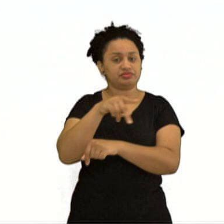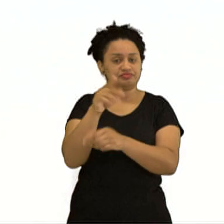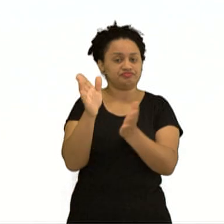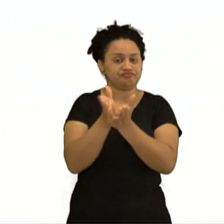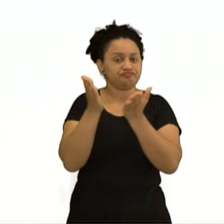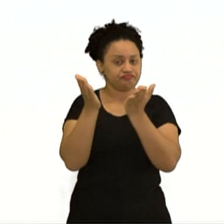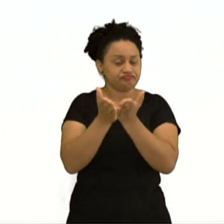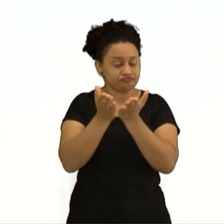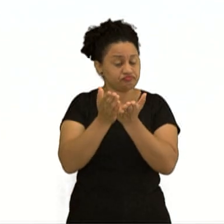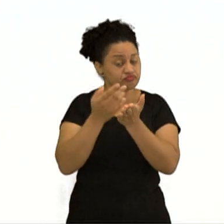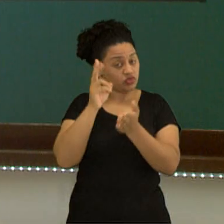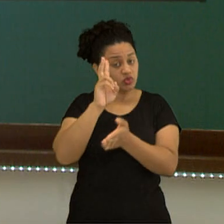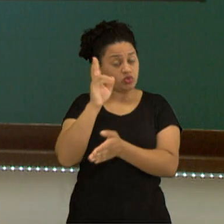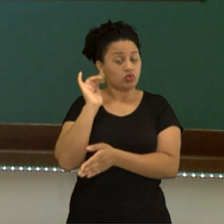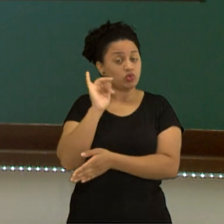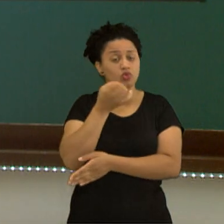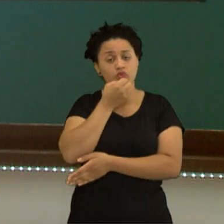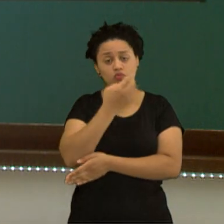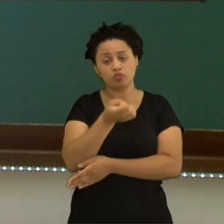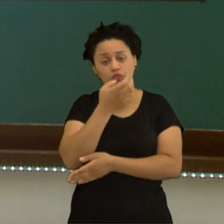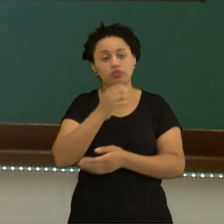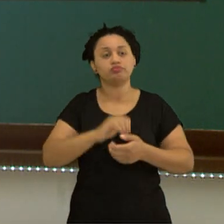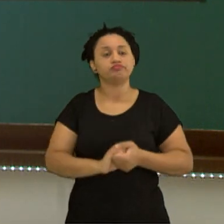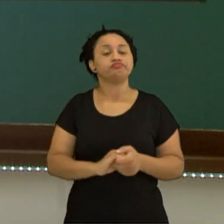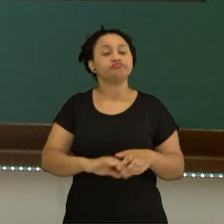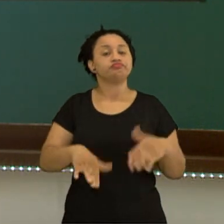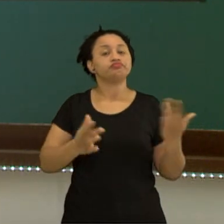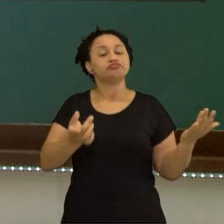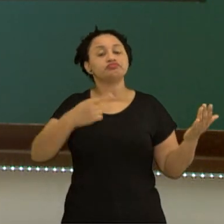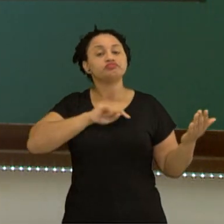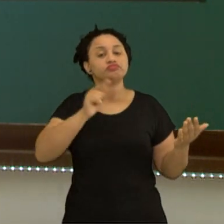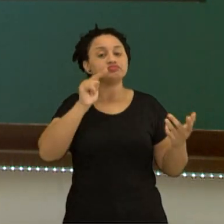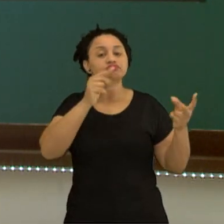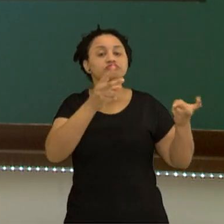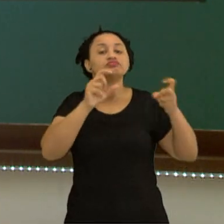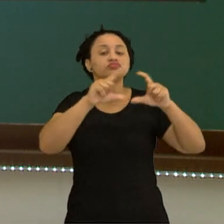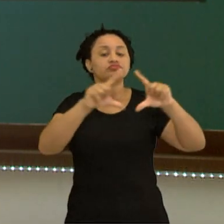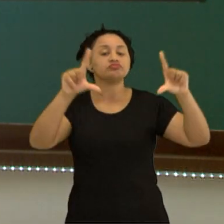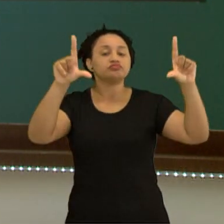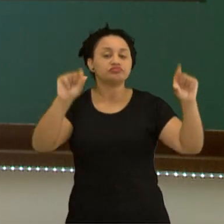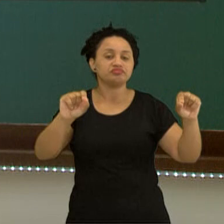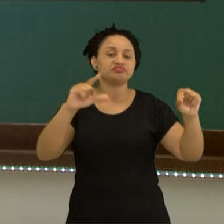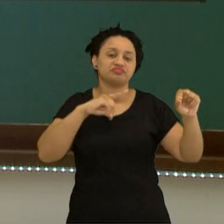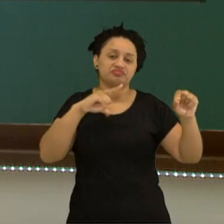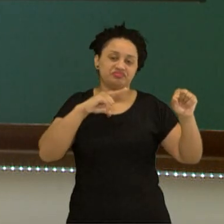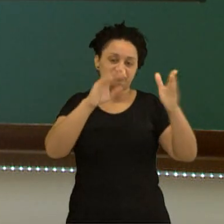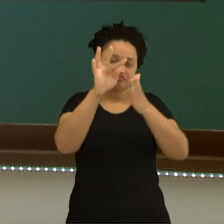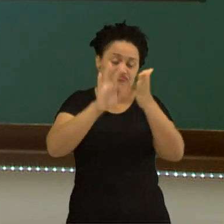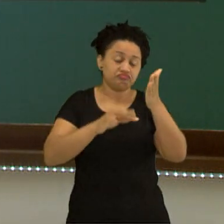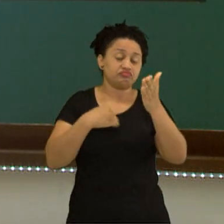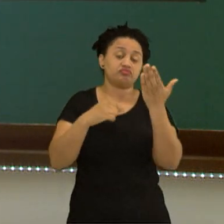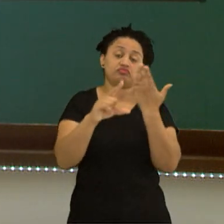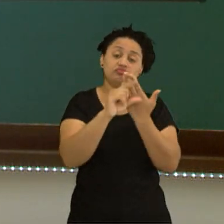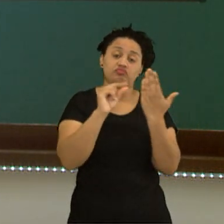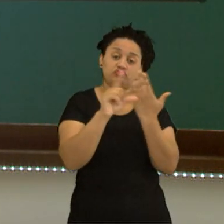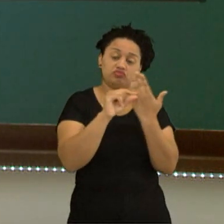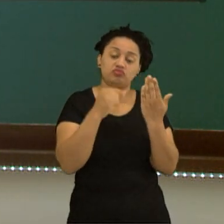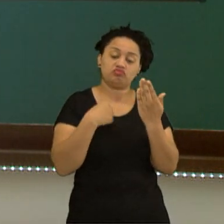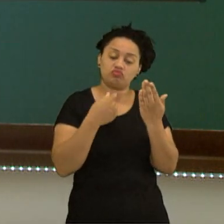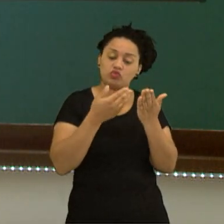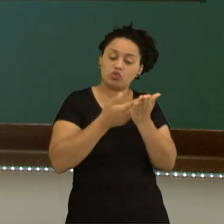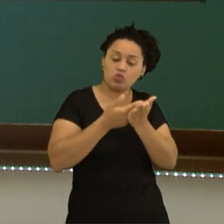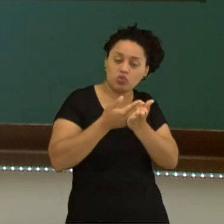Então, nós conseguimos perceber nesse trecho do nosso fragmento a autora já